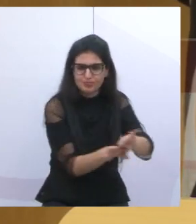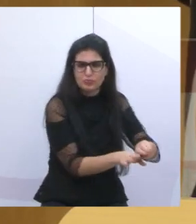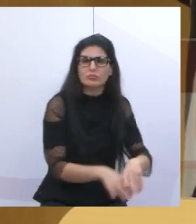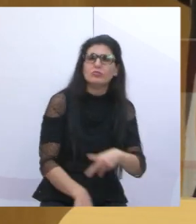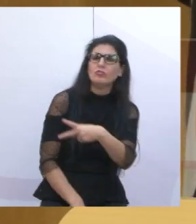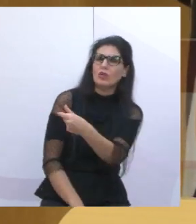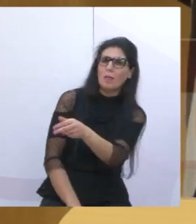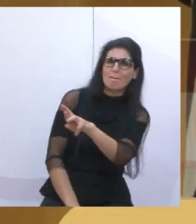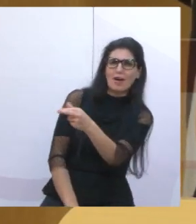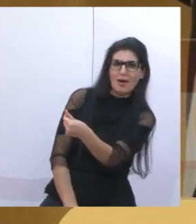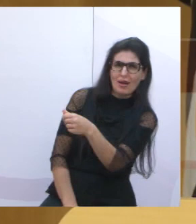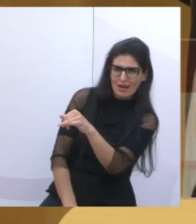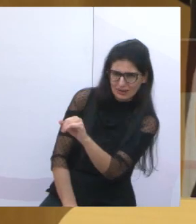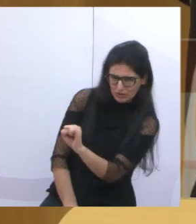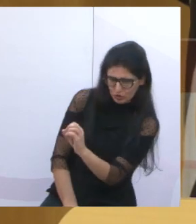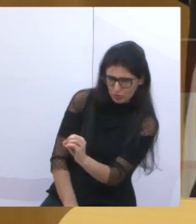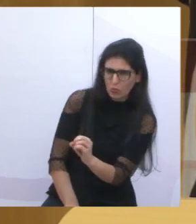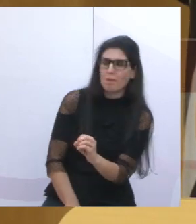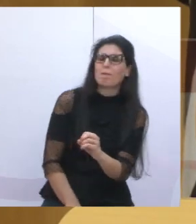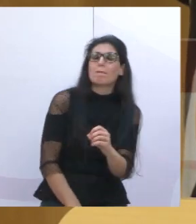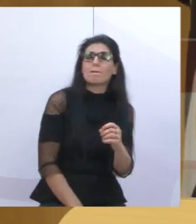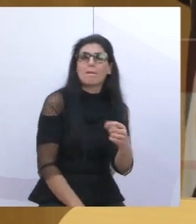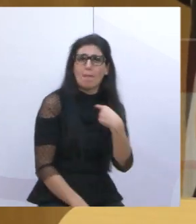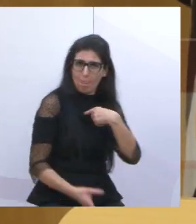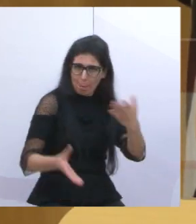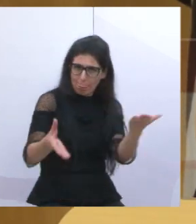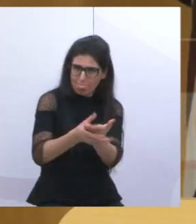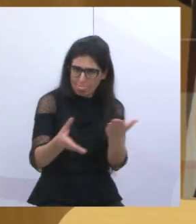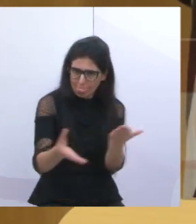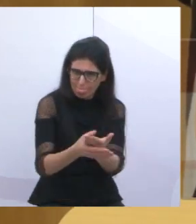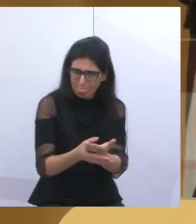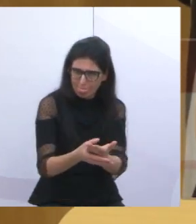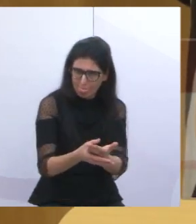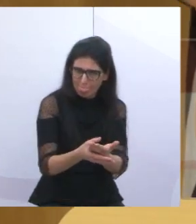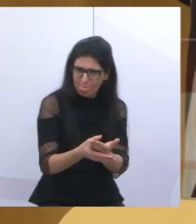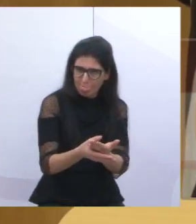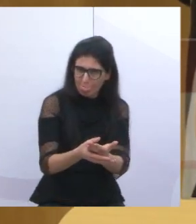Parque dos Príncipes, que eu entrei na promotoria pública, parecia uma farinha.